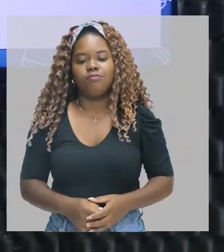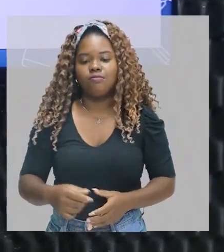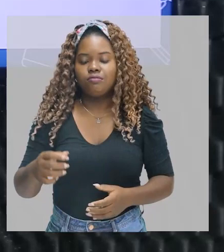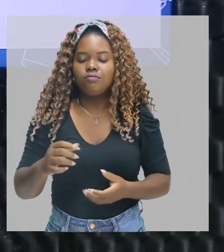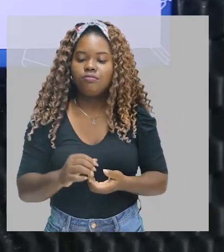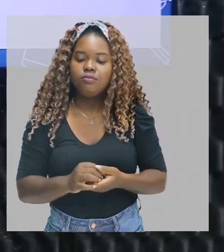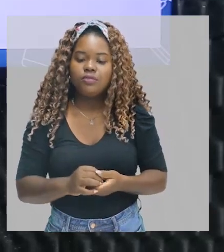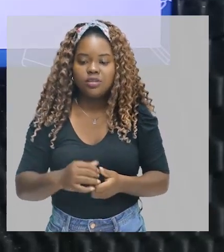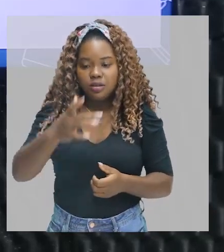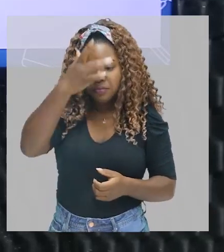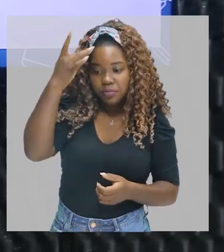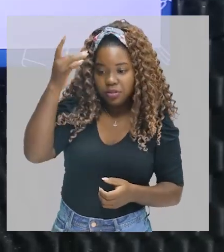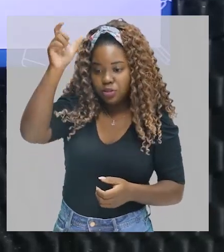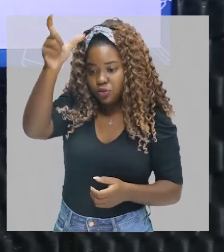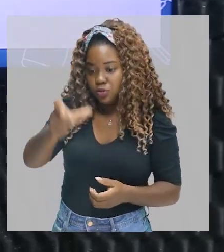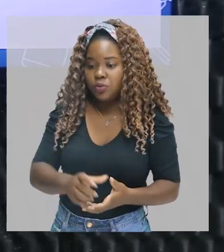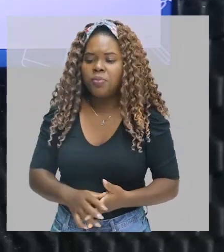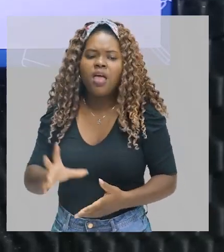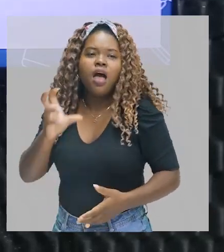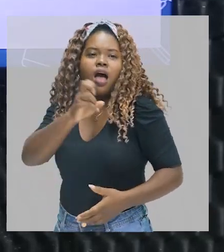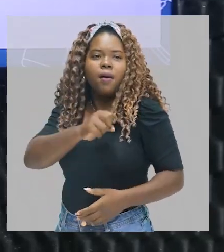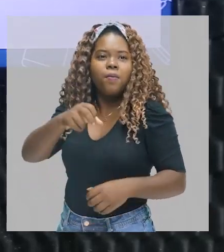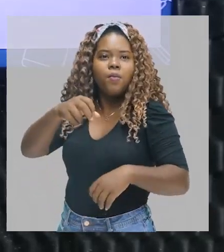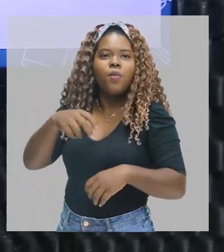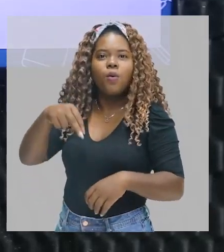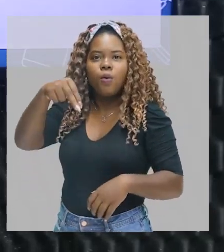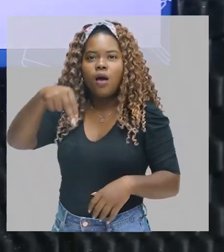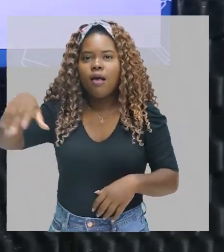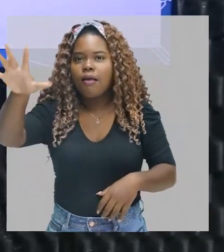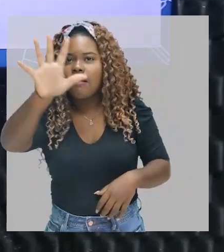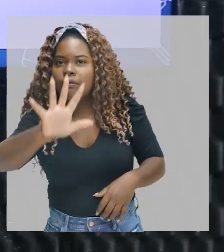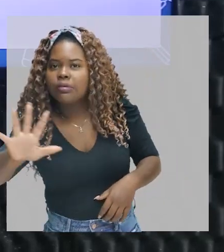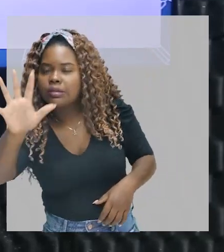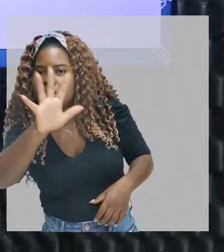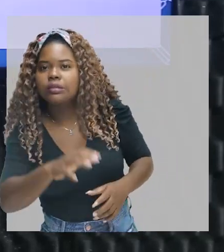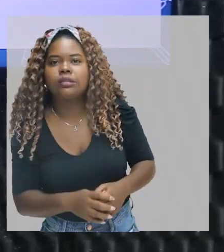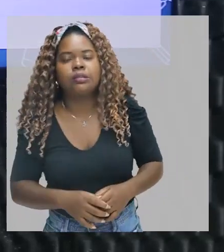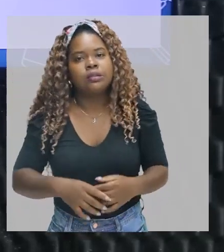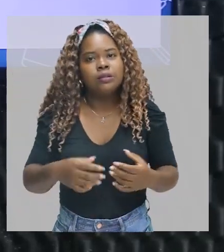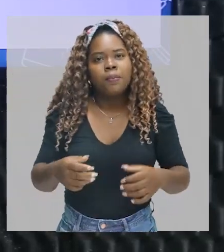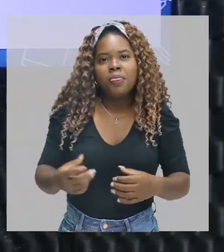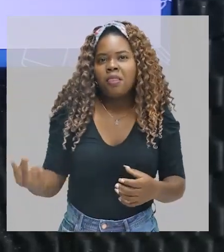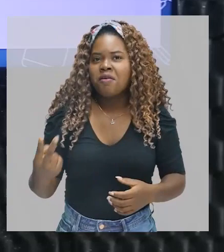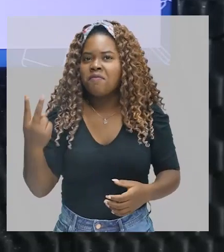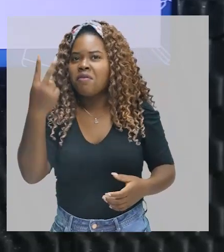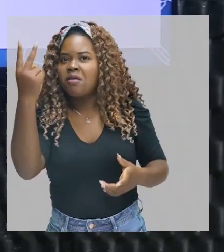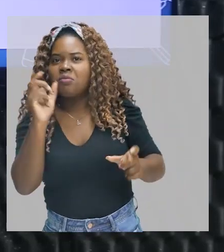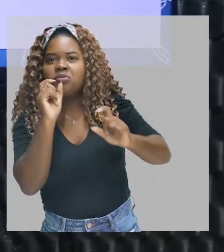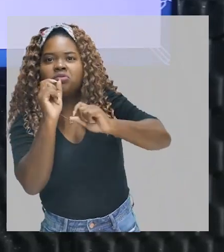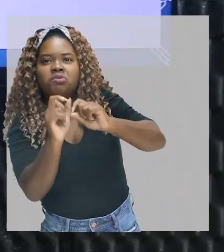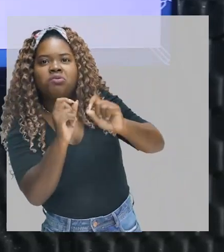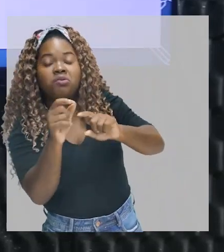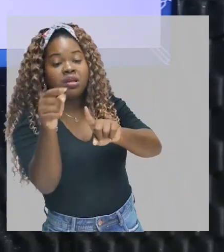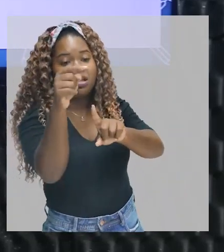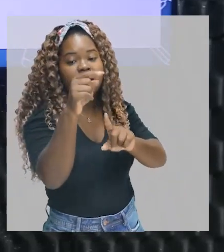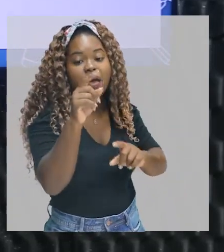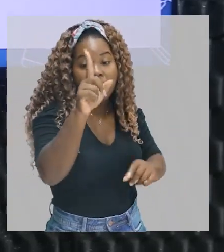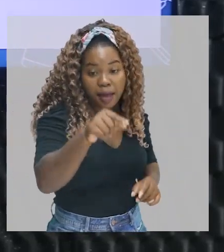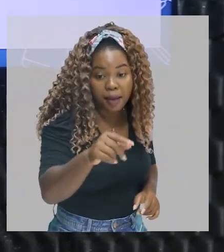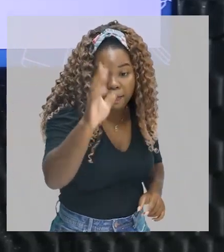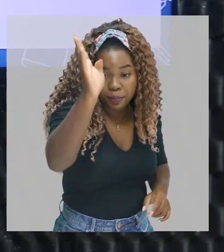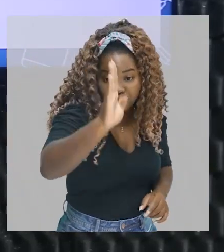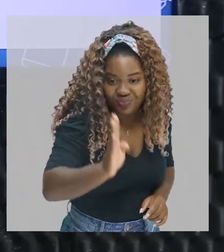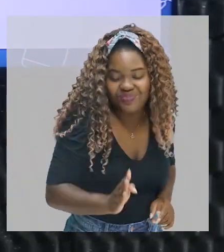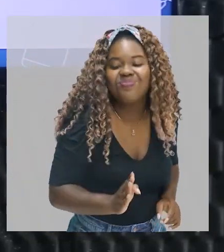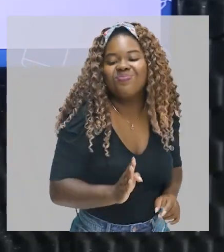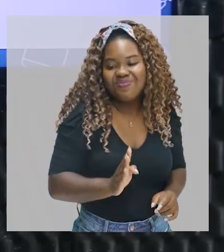sujeito. Amor à nação, amor à pátria, valorização daquilo que é tipicamente brasileiro. E aí